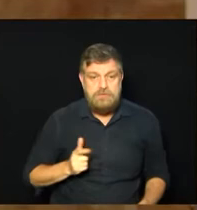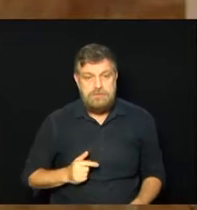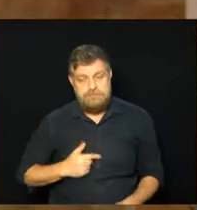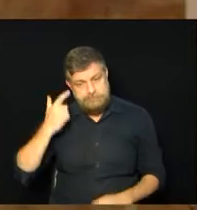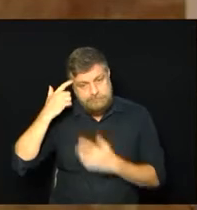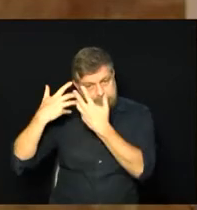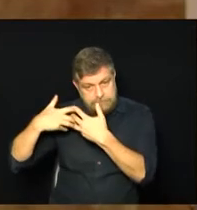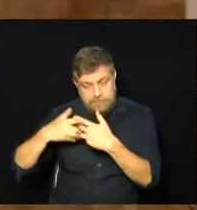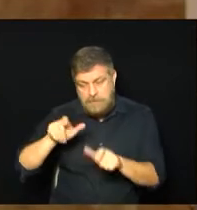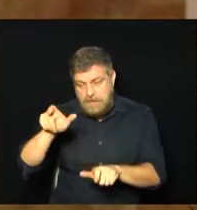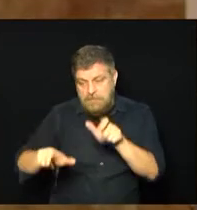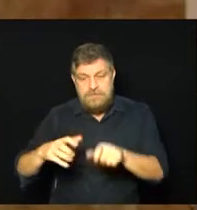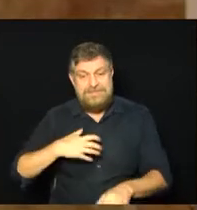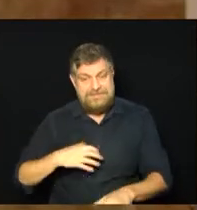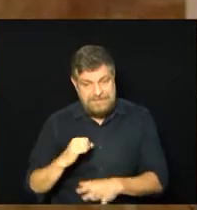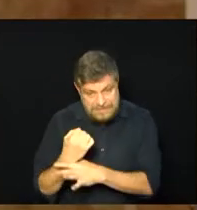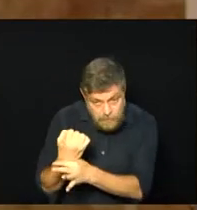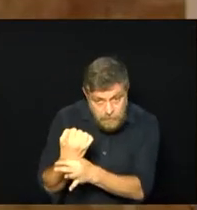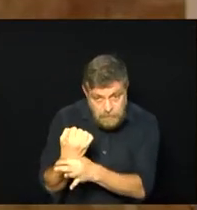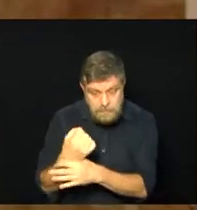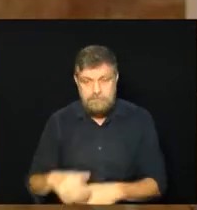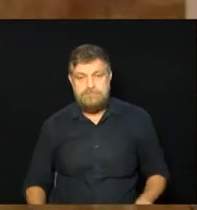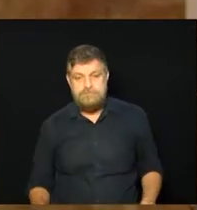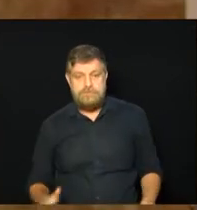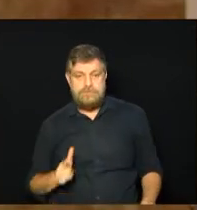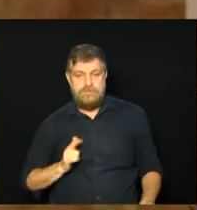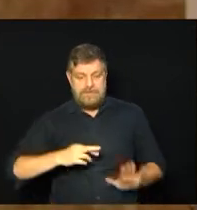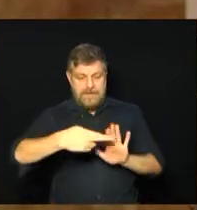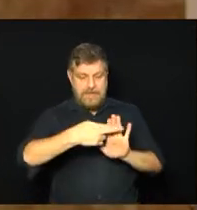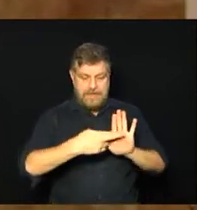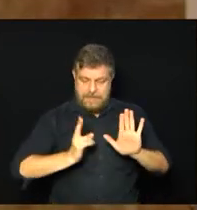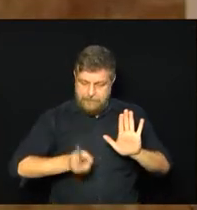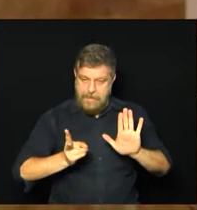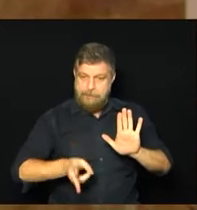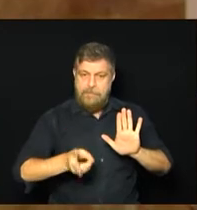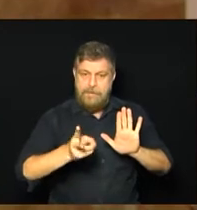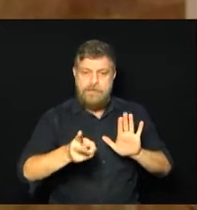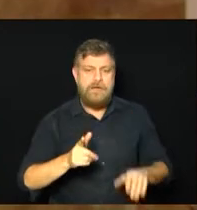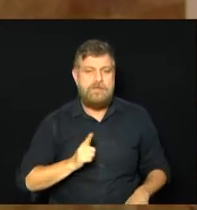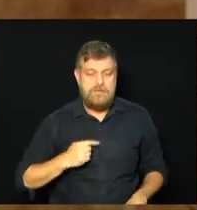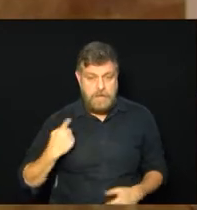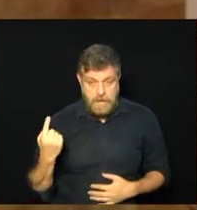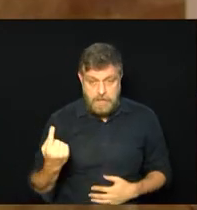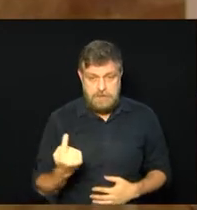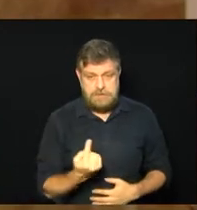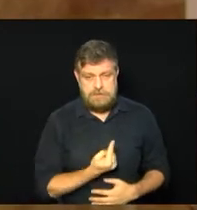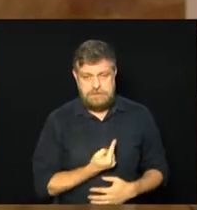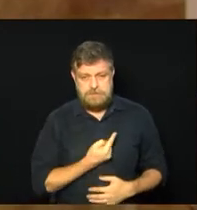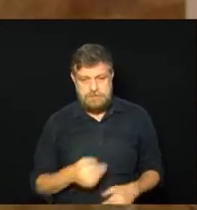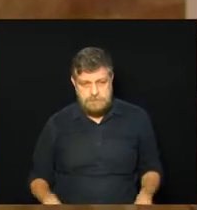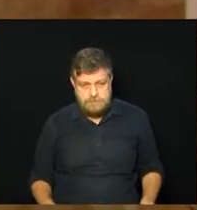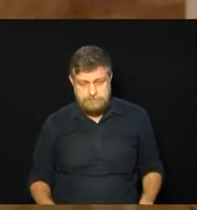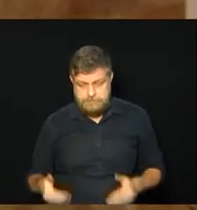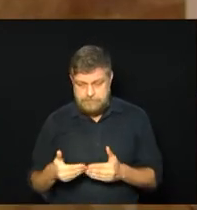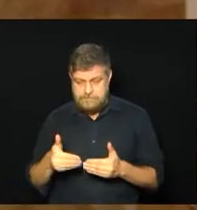público se sinta confortável, se sinta seguro. O regramento ele continua o mesmo aí, desde que a gente saiu aí